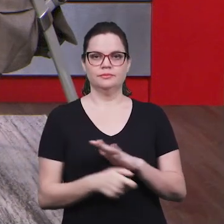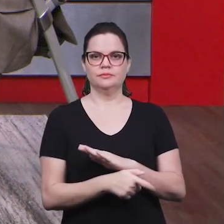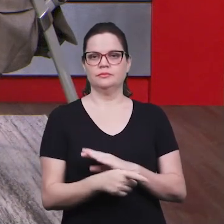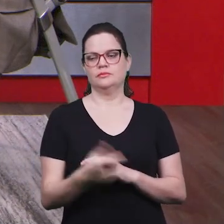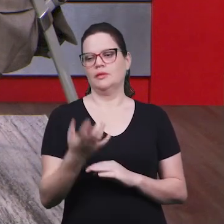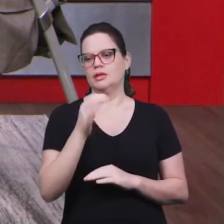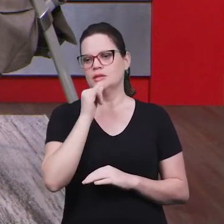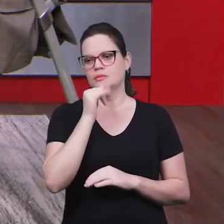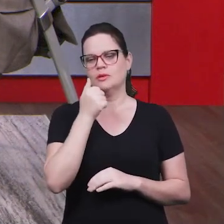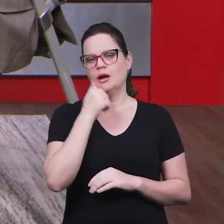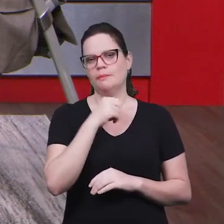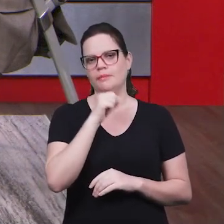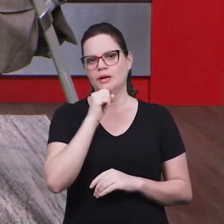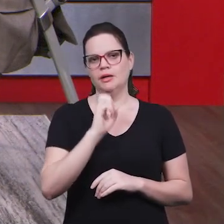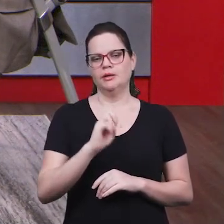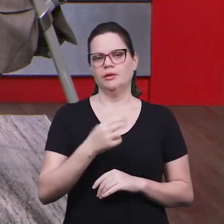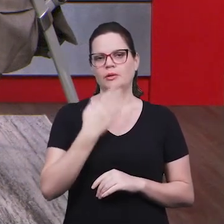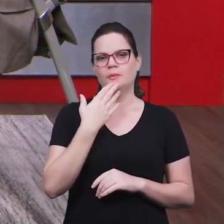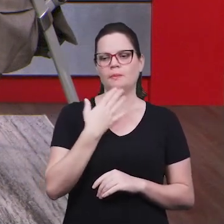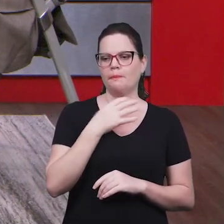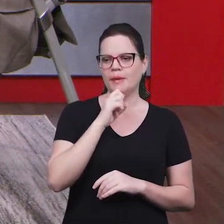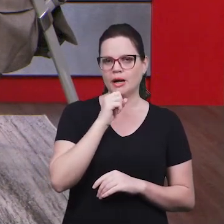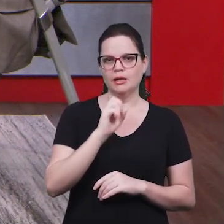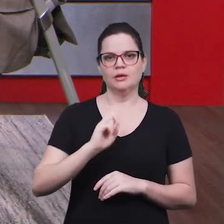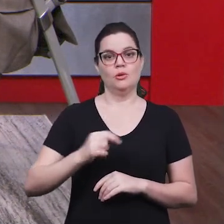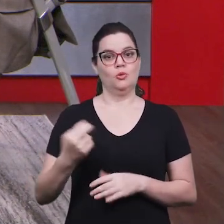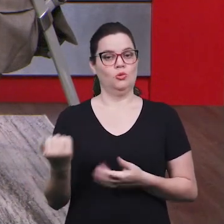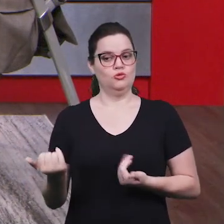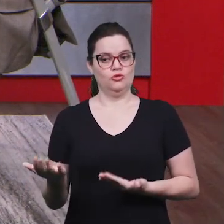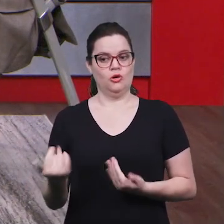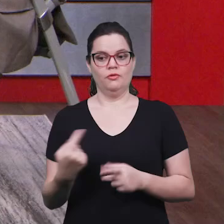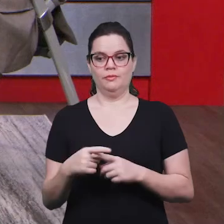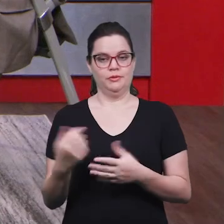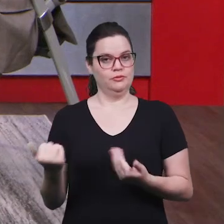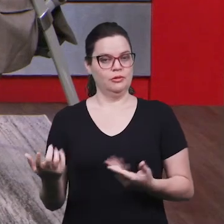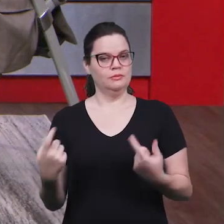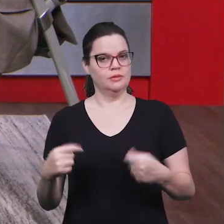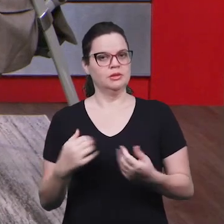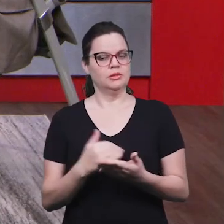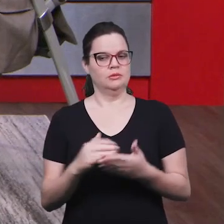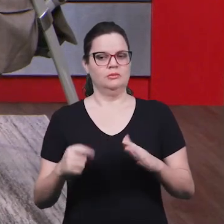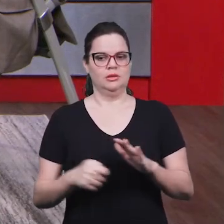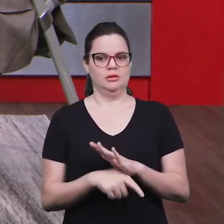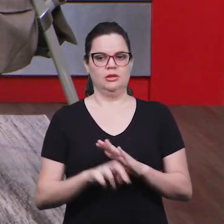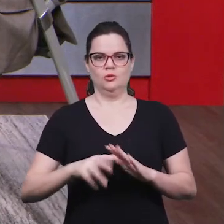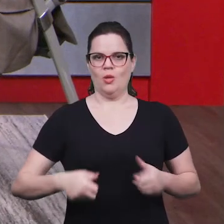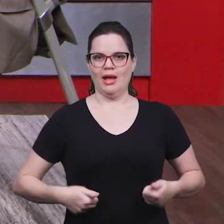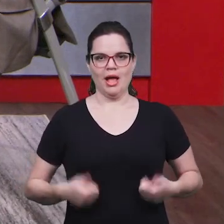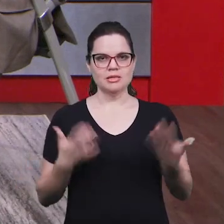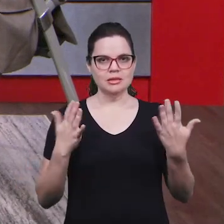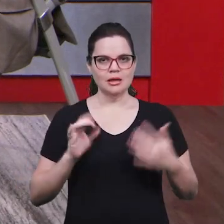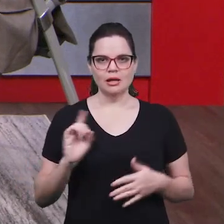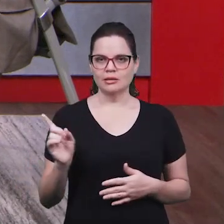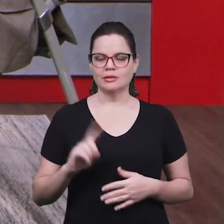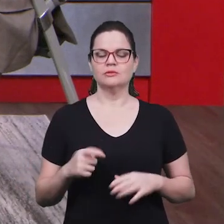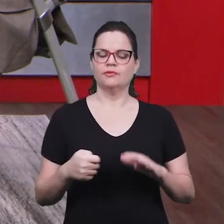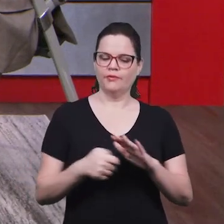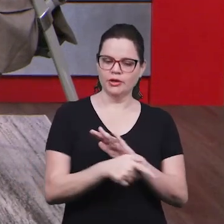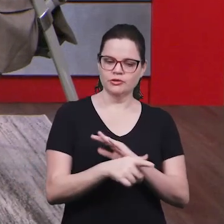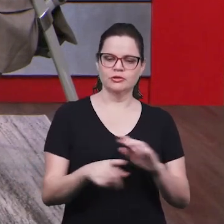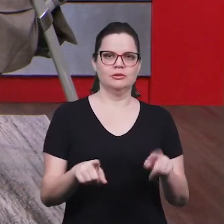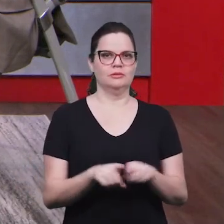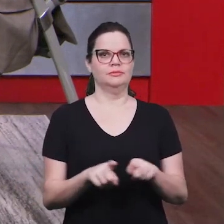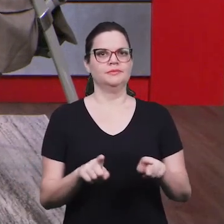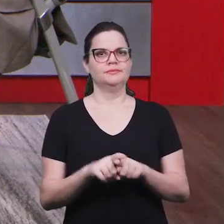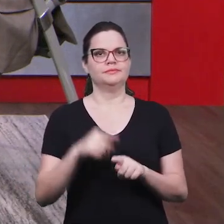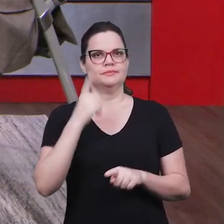de família, uma mãe de família, um jovem. Os jovens também precisam começar a investir, não é só gastar, né, pastor? E eu simulei